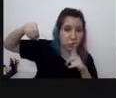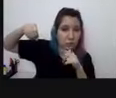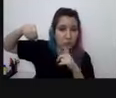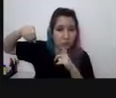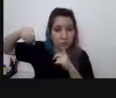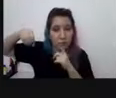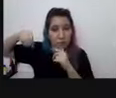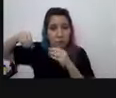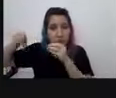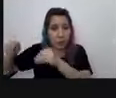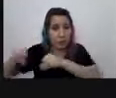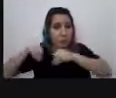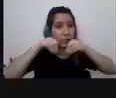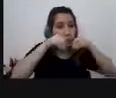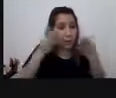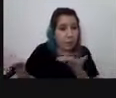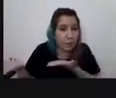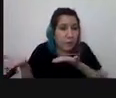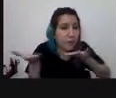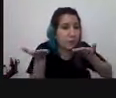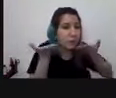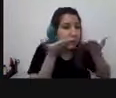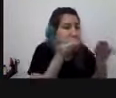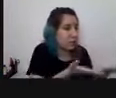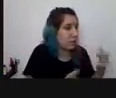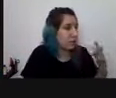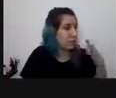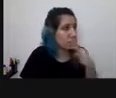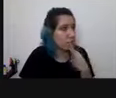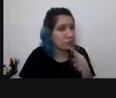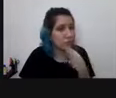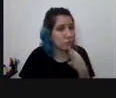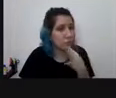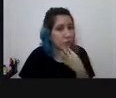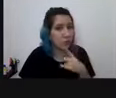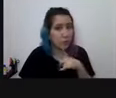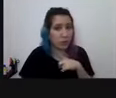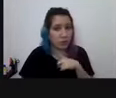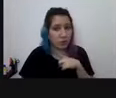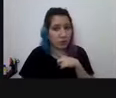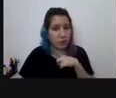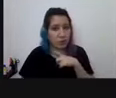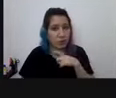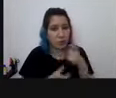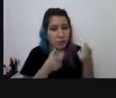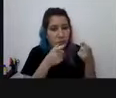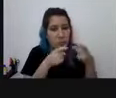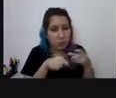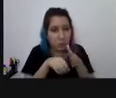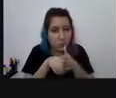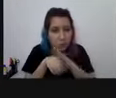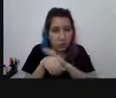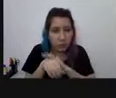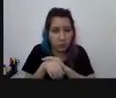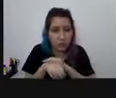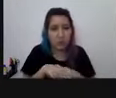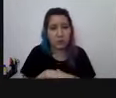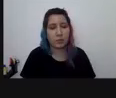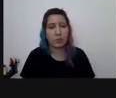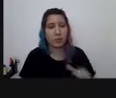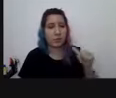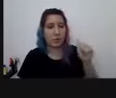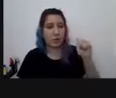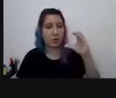propriedades rurais lá, né? E existem umas ruínas lá, muito interessante, que são as ruínas de Acaraú, que